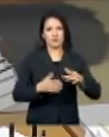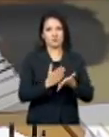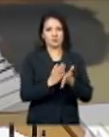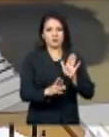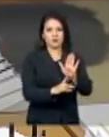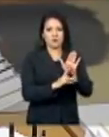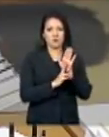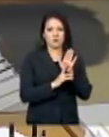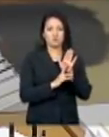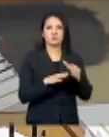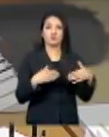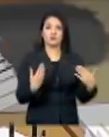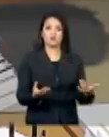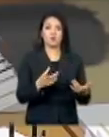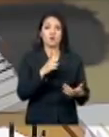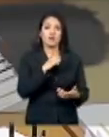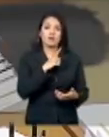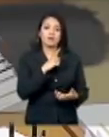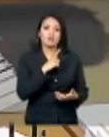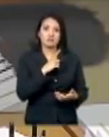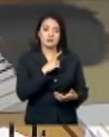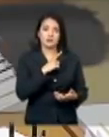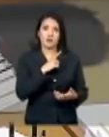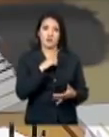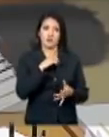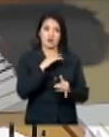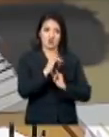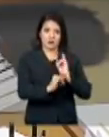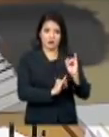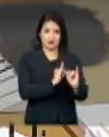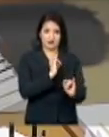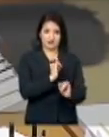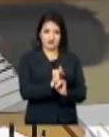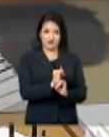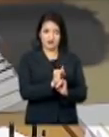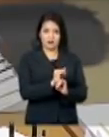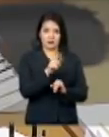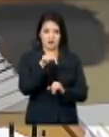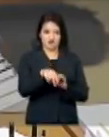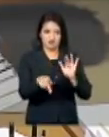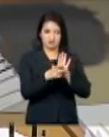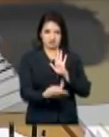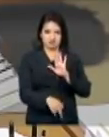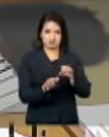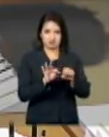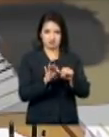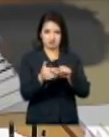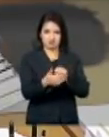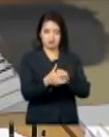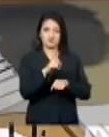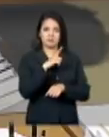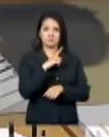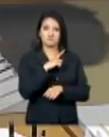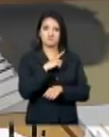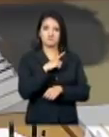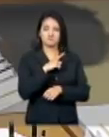presente o sítio do tribunal na internet tem